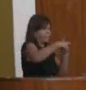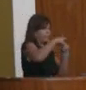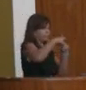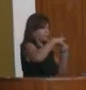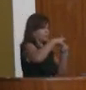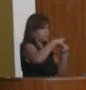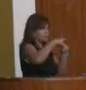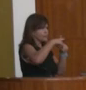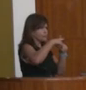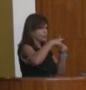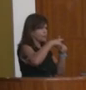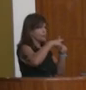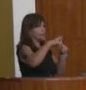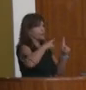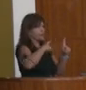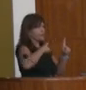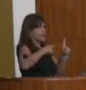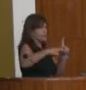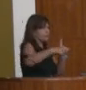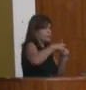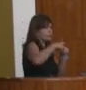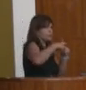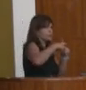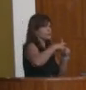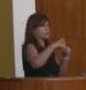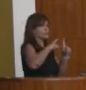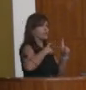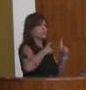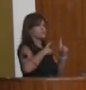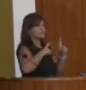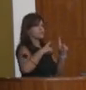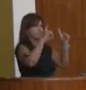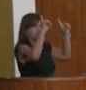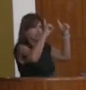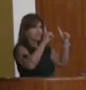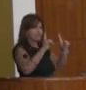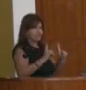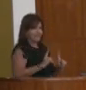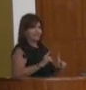com deficiência. Essa é a pergunta. O governo poderia